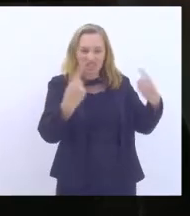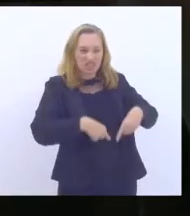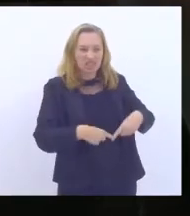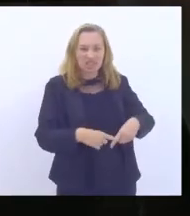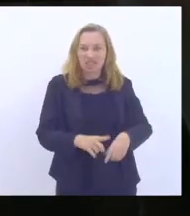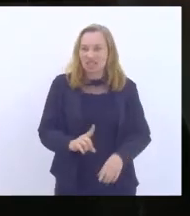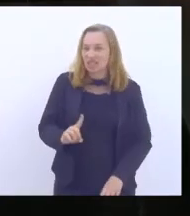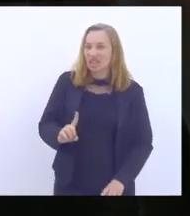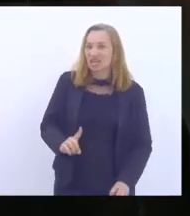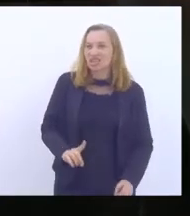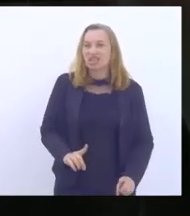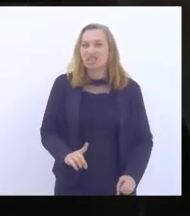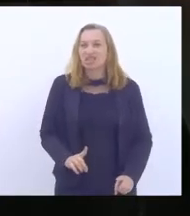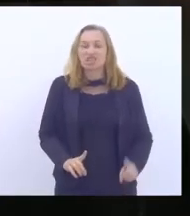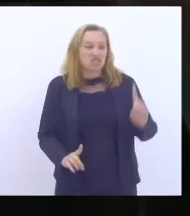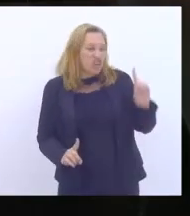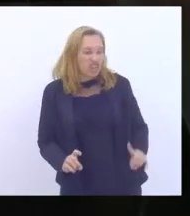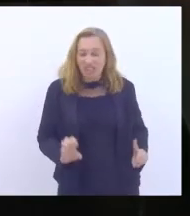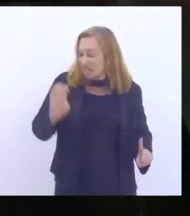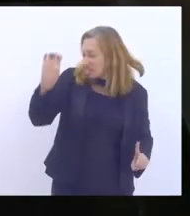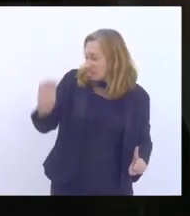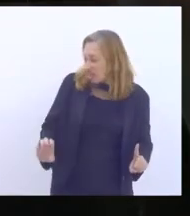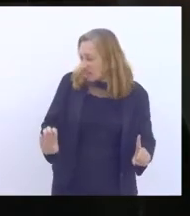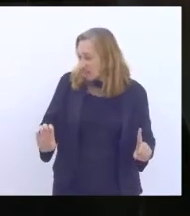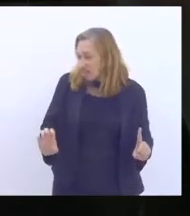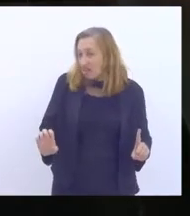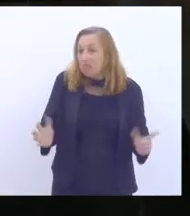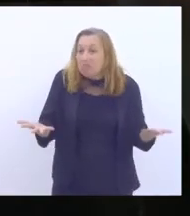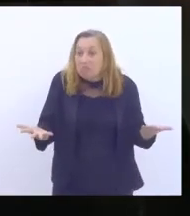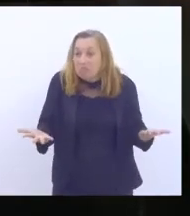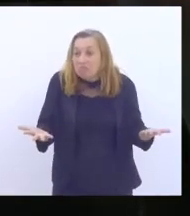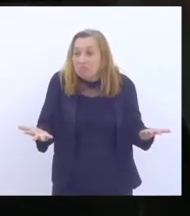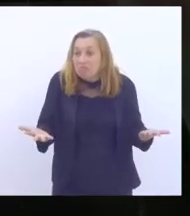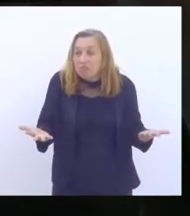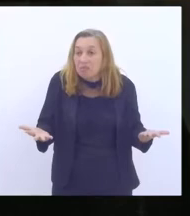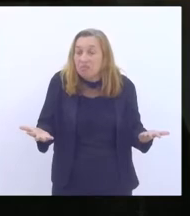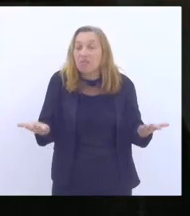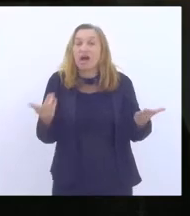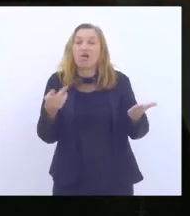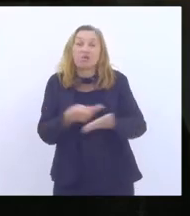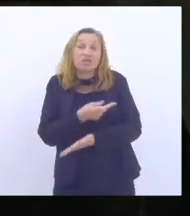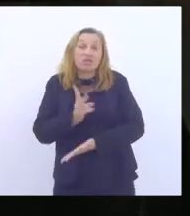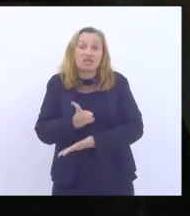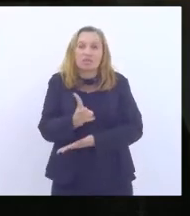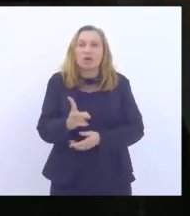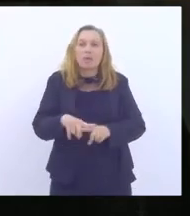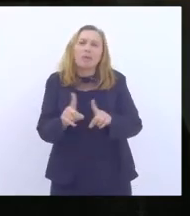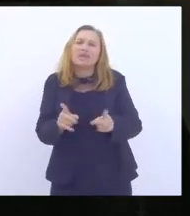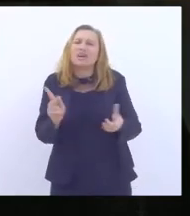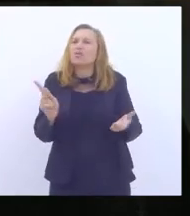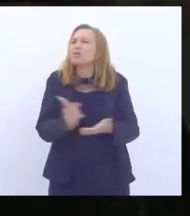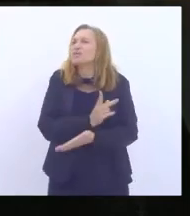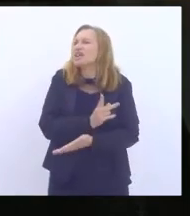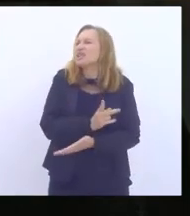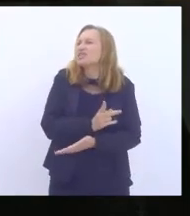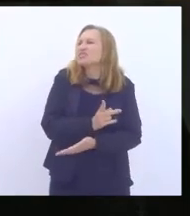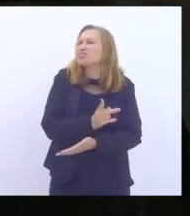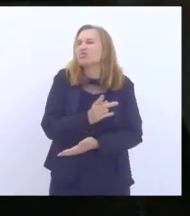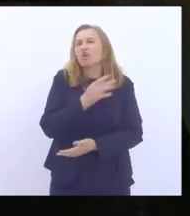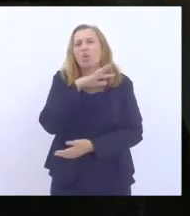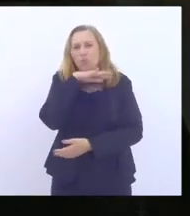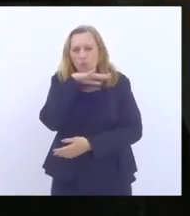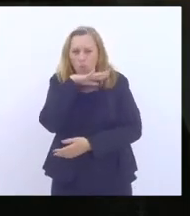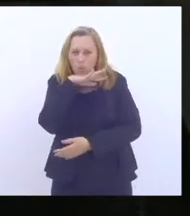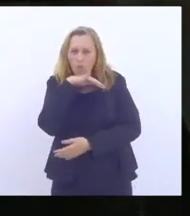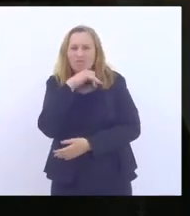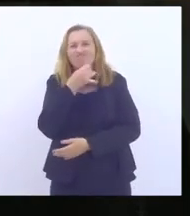direita com a esquerda e assim sucessivamente acontece mas acontece uma coisa muito ruim